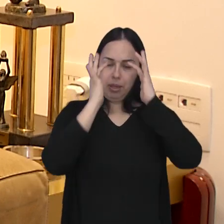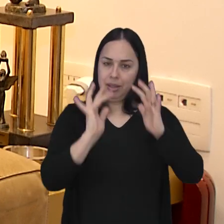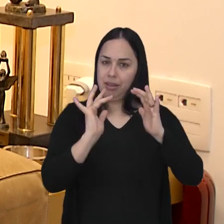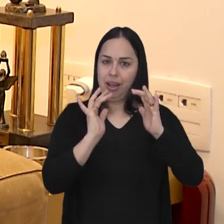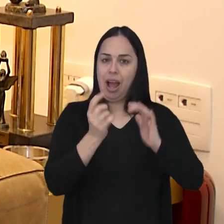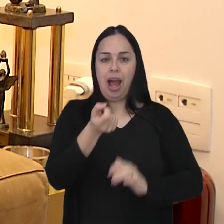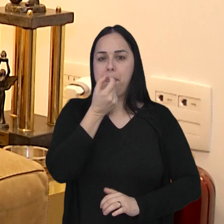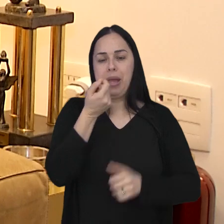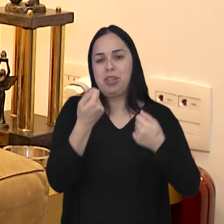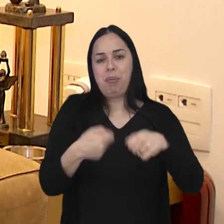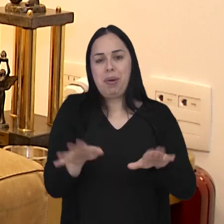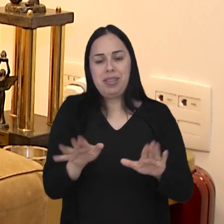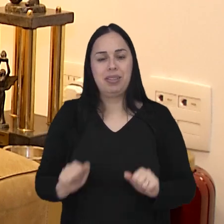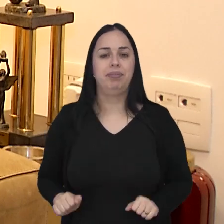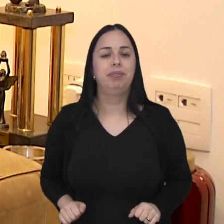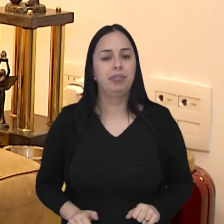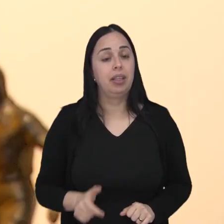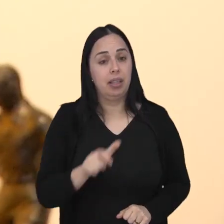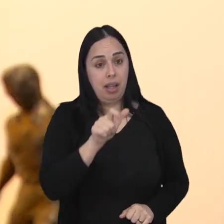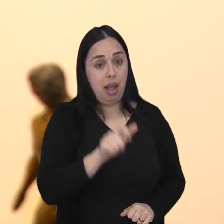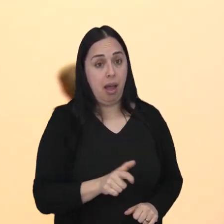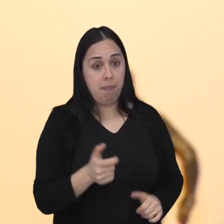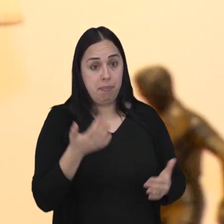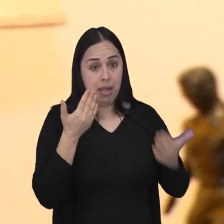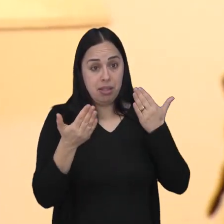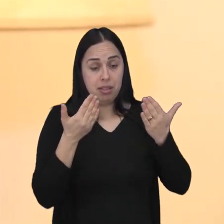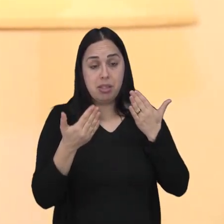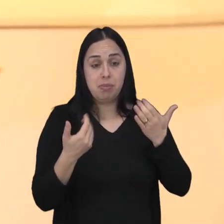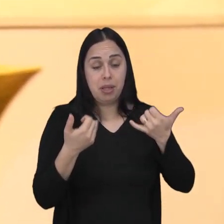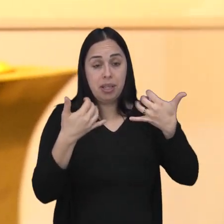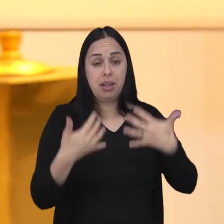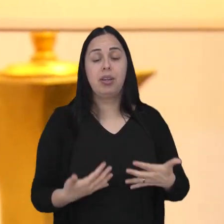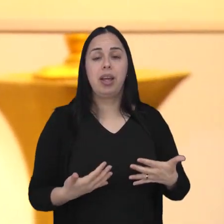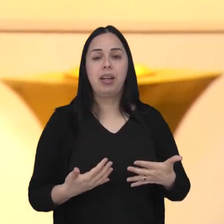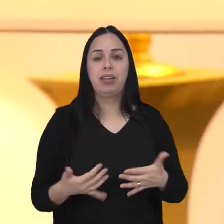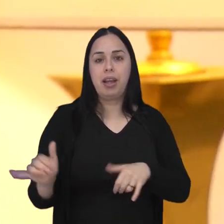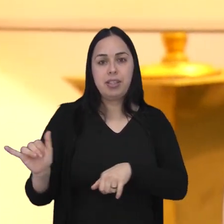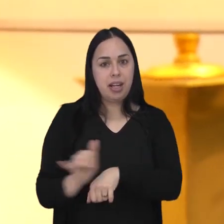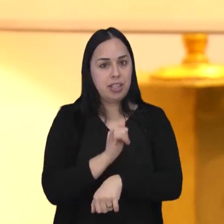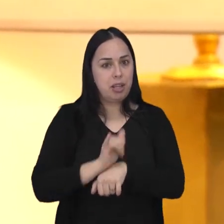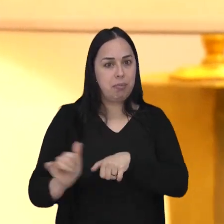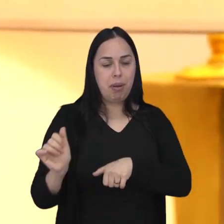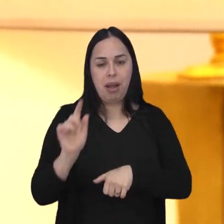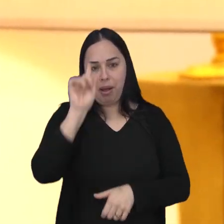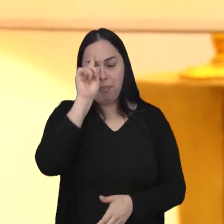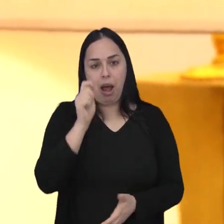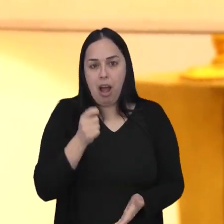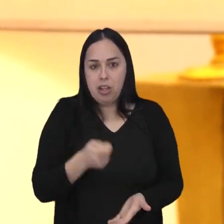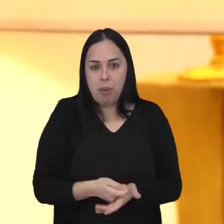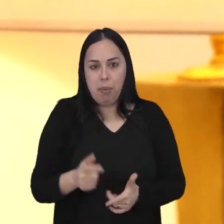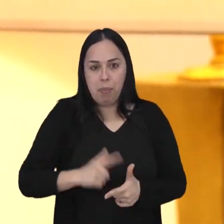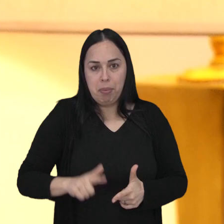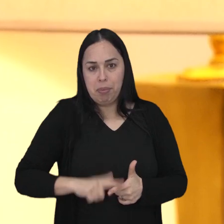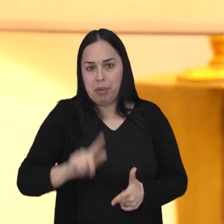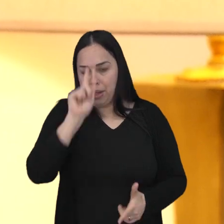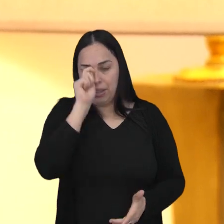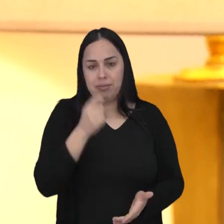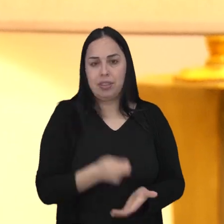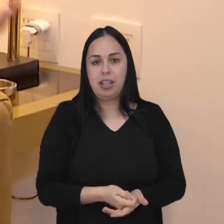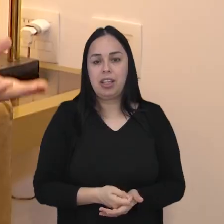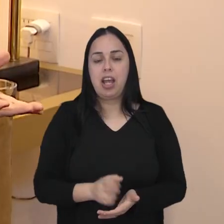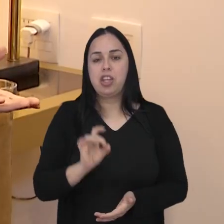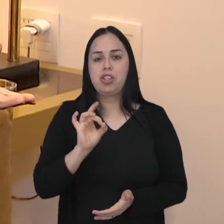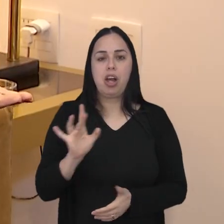não vai precisar de tomar psicotrópicos. A psicóloga ainda explica que as medidas para a solução dos problemas no ambiente